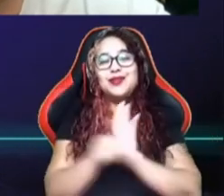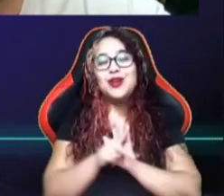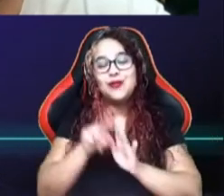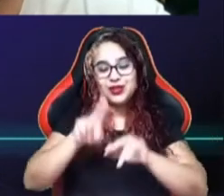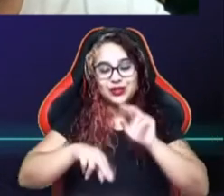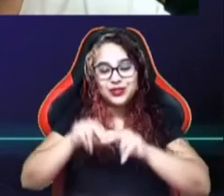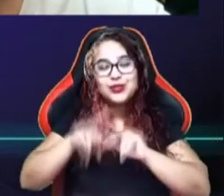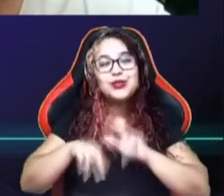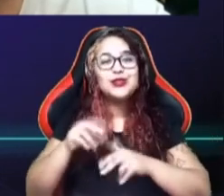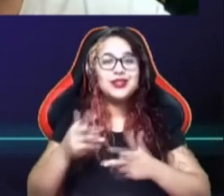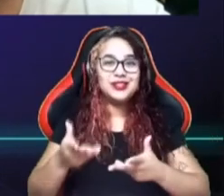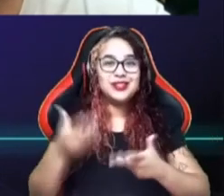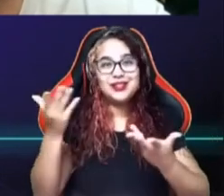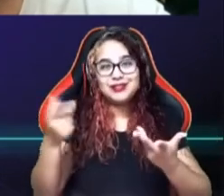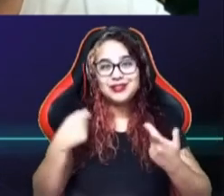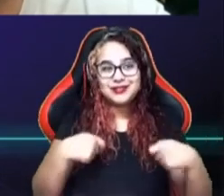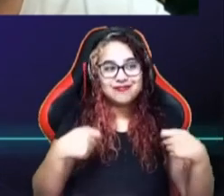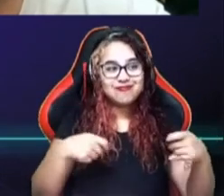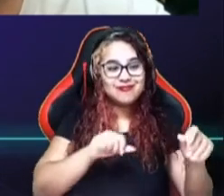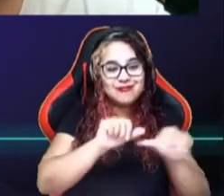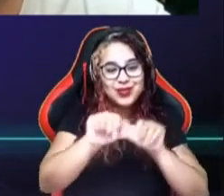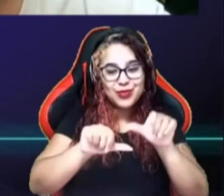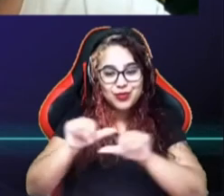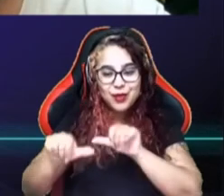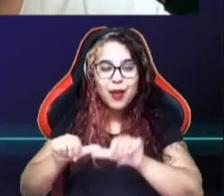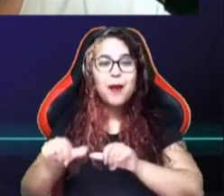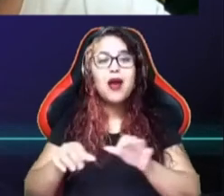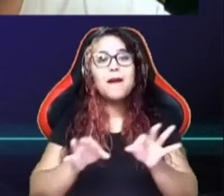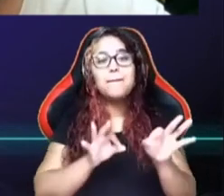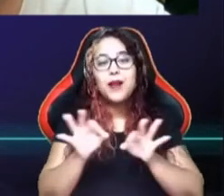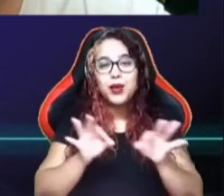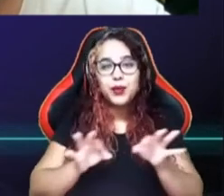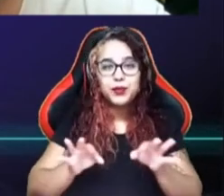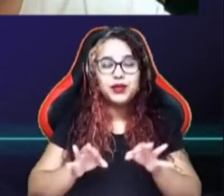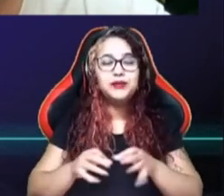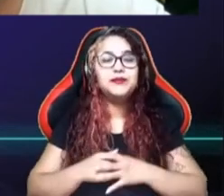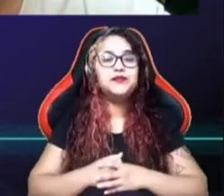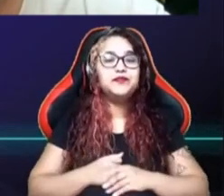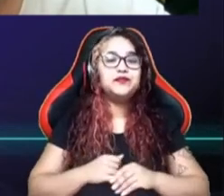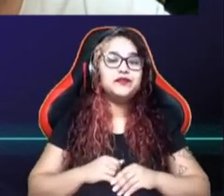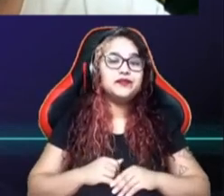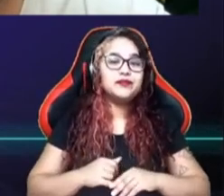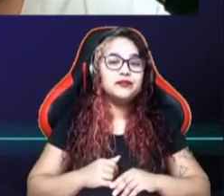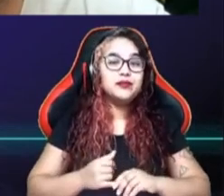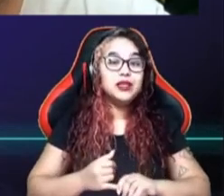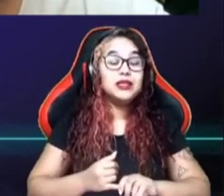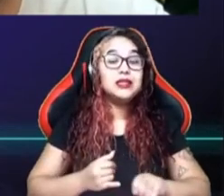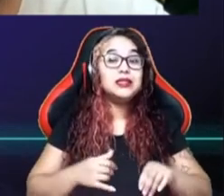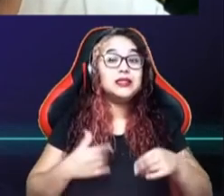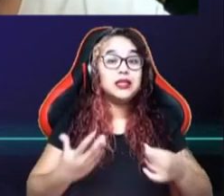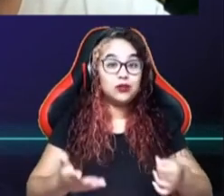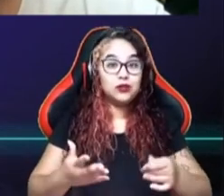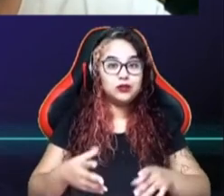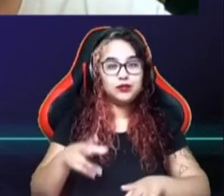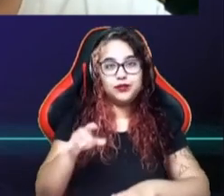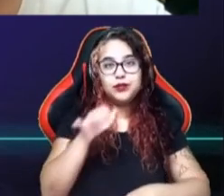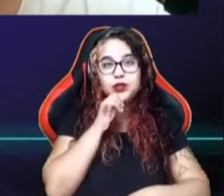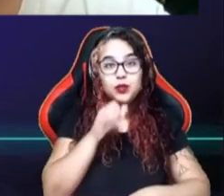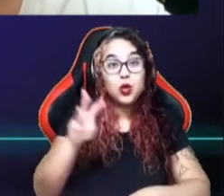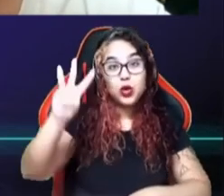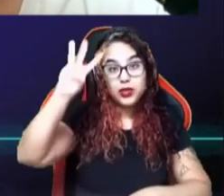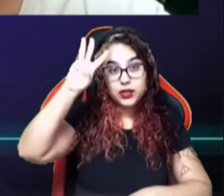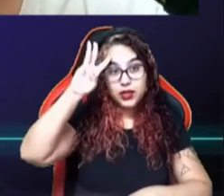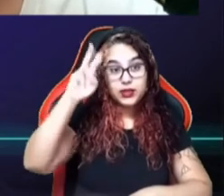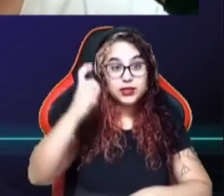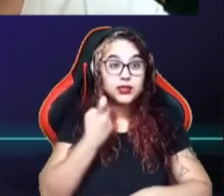também, o que você falou, assim, a gente lança coisas novas no jogo todas as terças e sextas. Aí